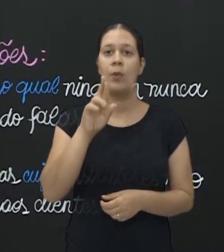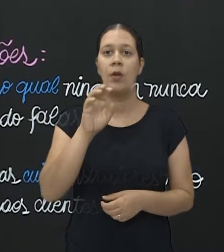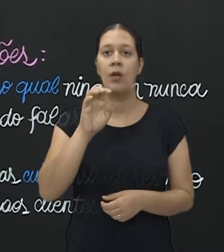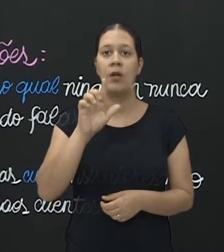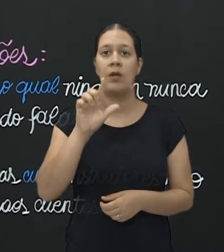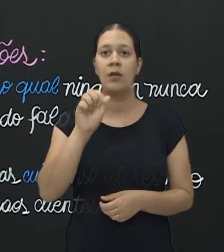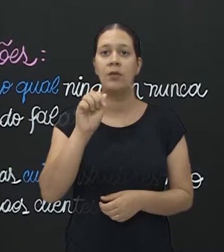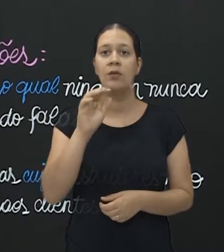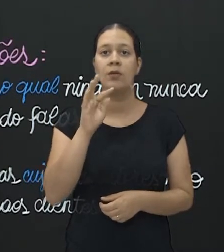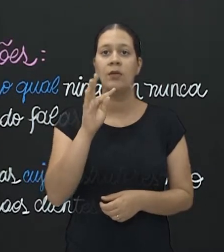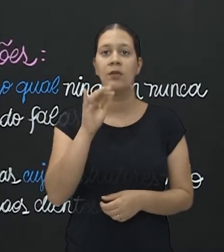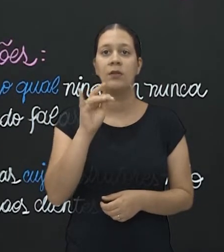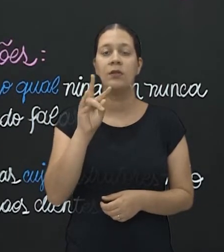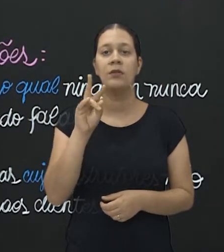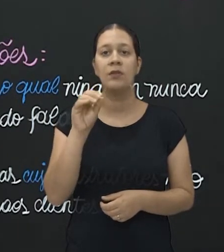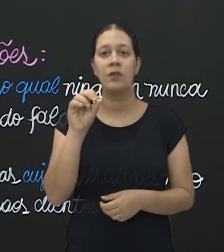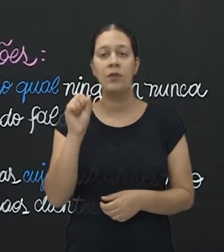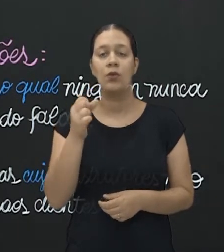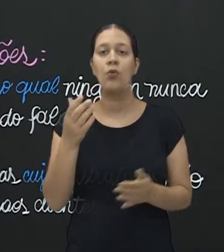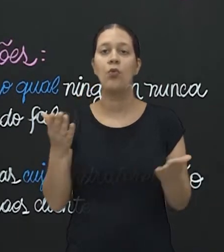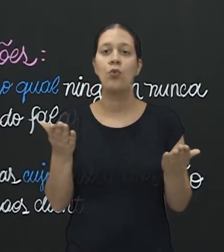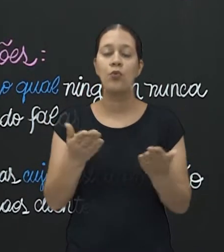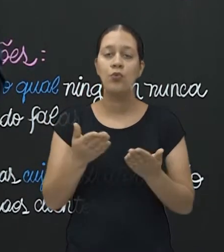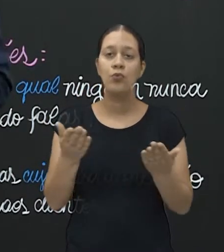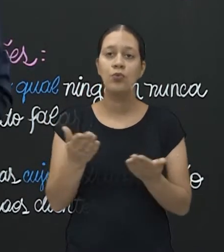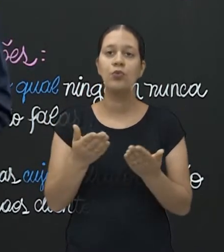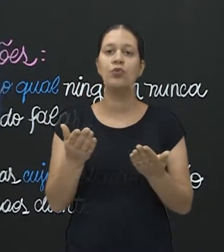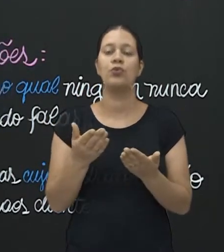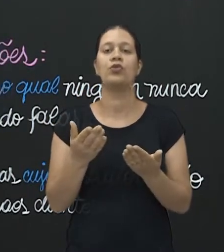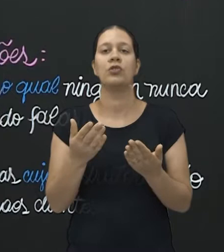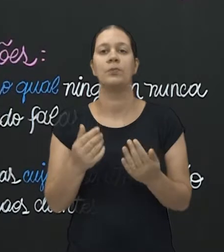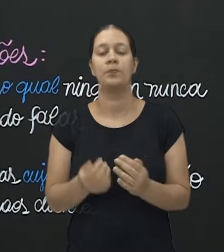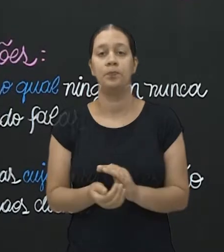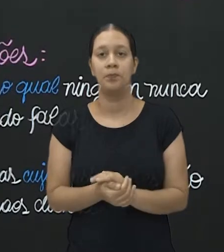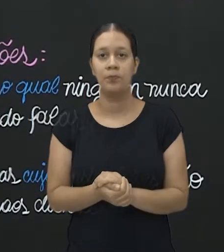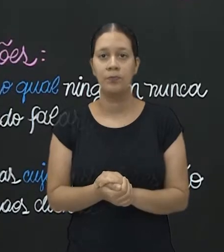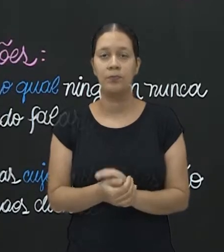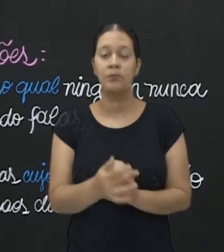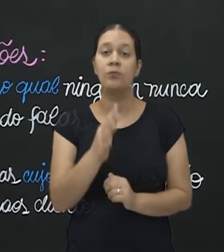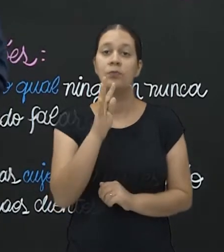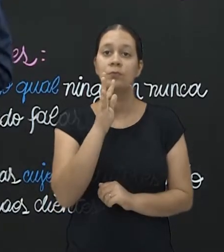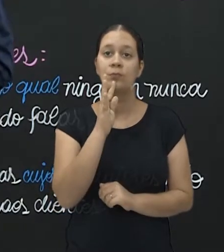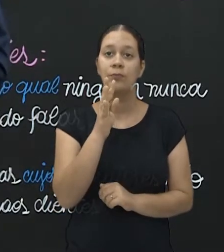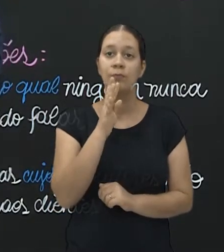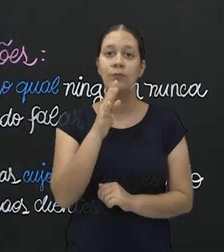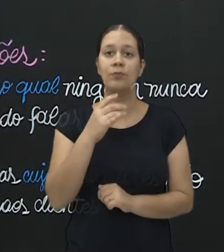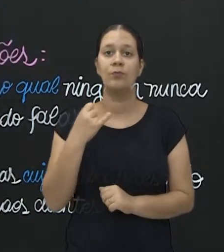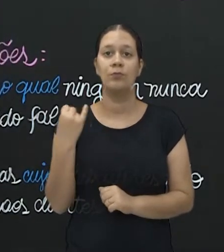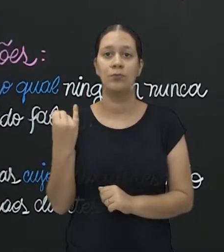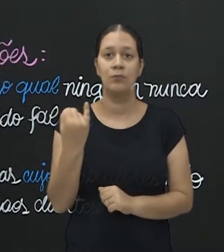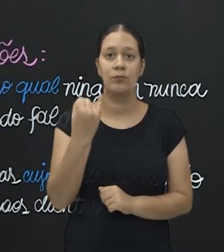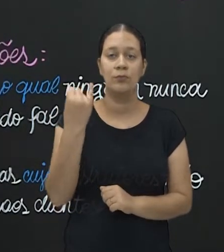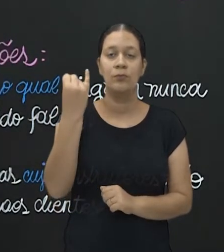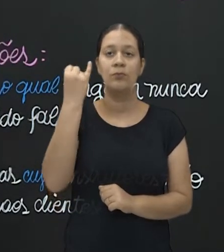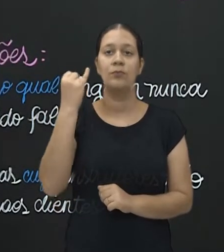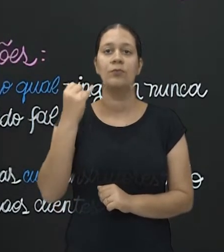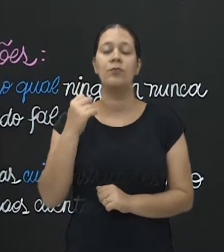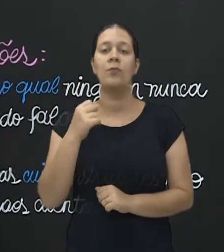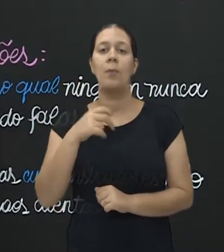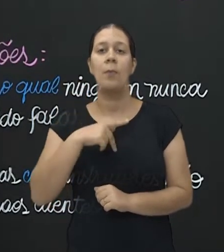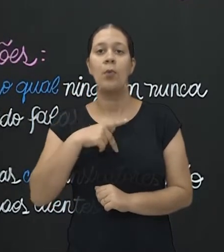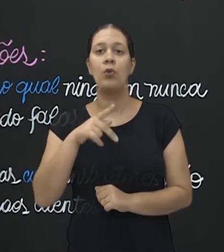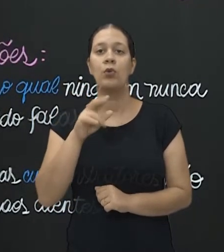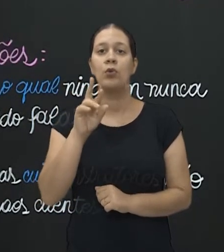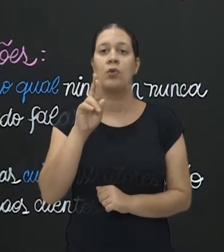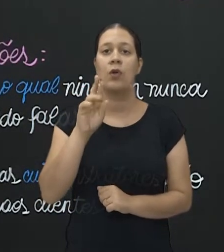vai estudar essas orações na aula específica sobre orações adjetivas. Reconhecendo a importância do pronome relativo, a gente tem que